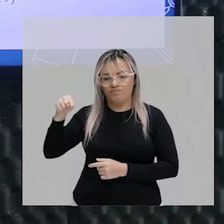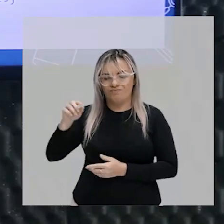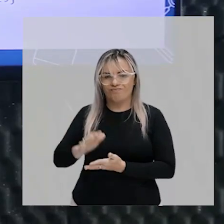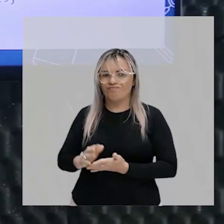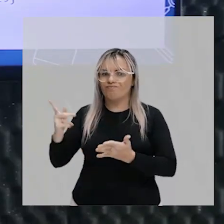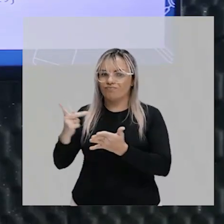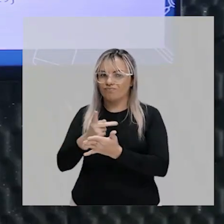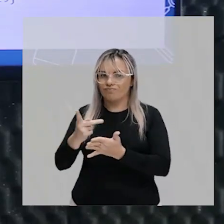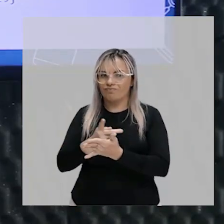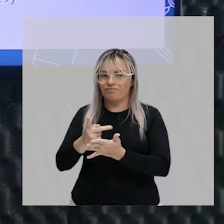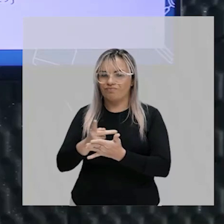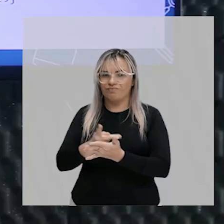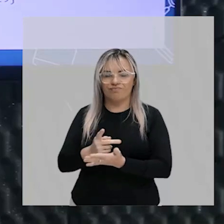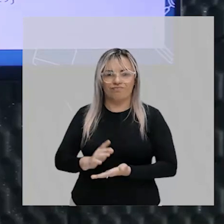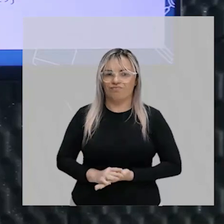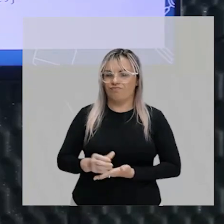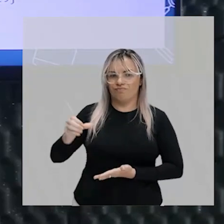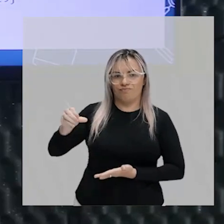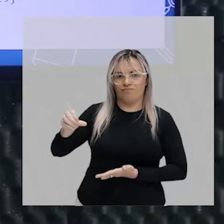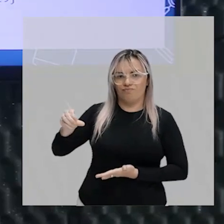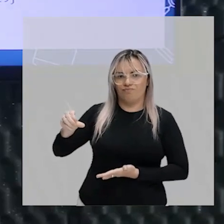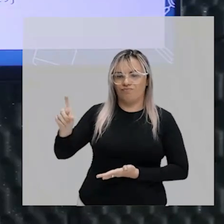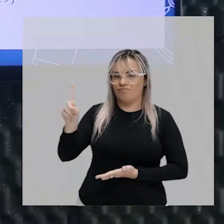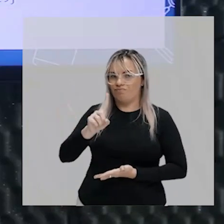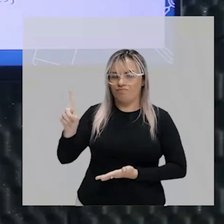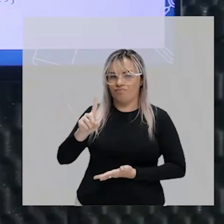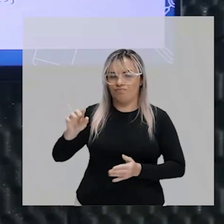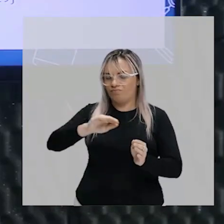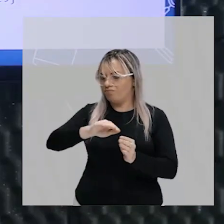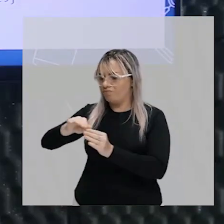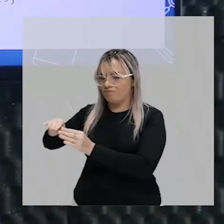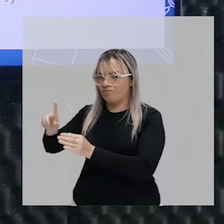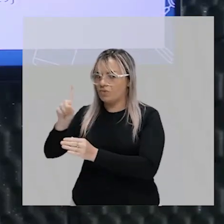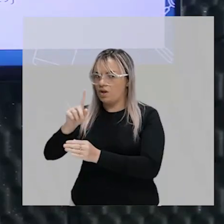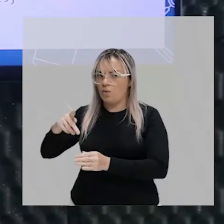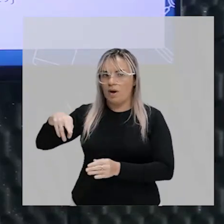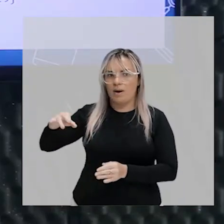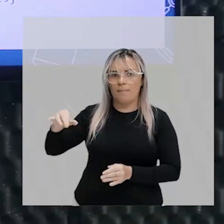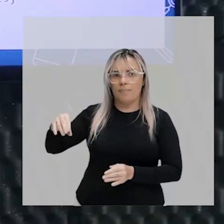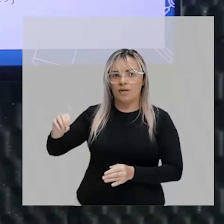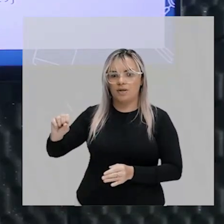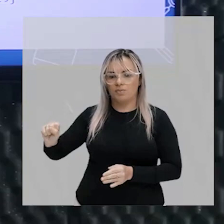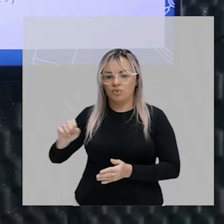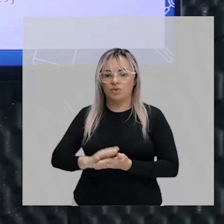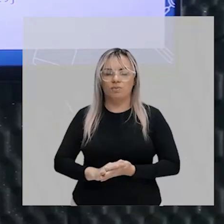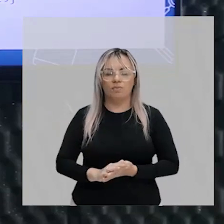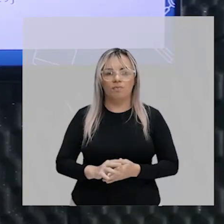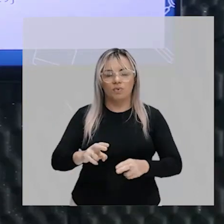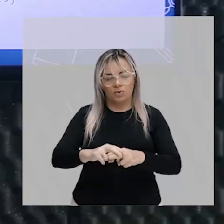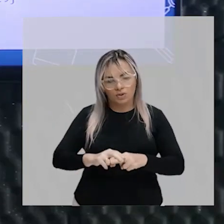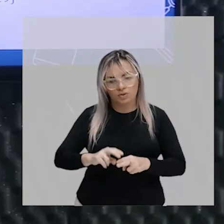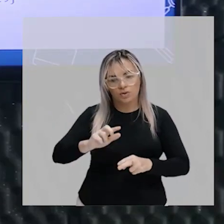o dedinho aqui faz de conta que você não tá vendo esse número porque esse 9 não é primo tá então 2 3